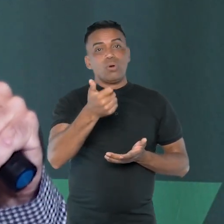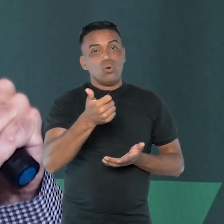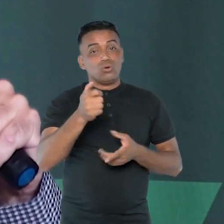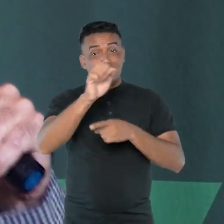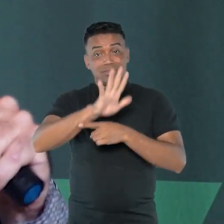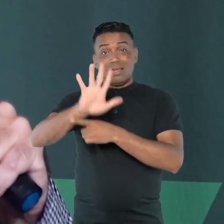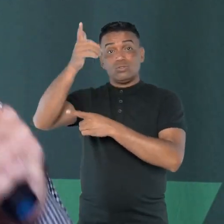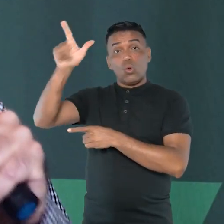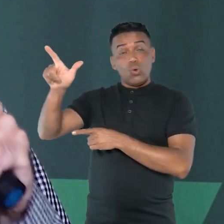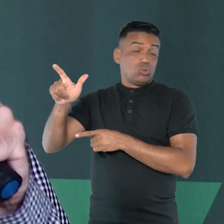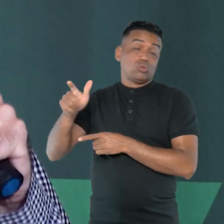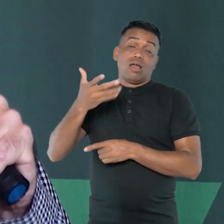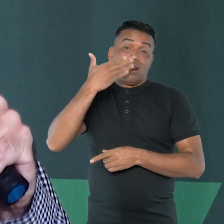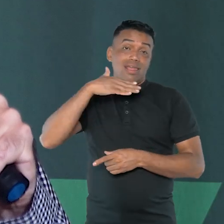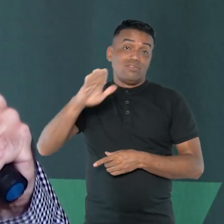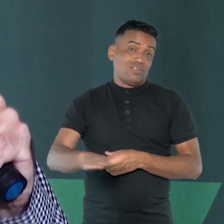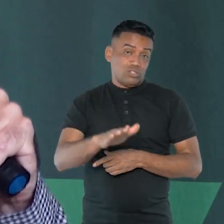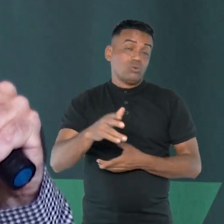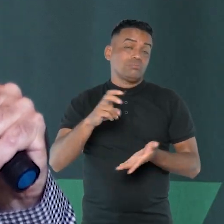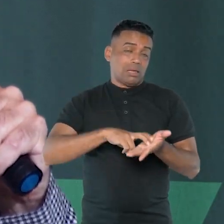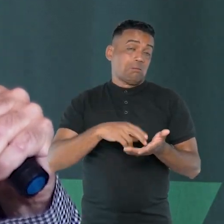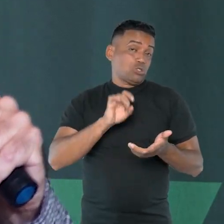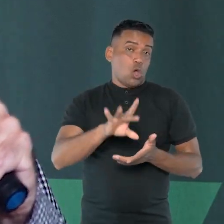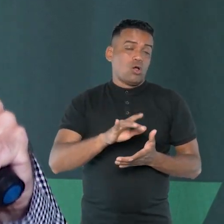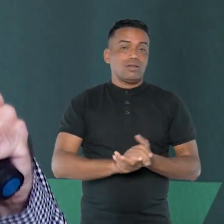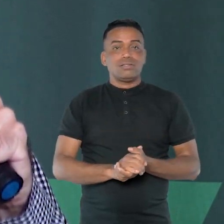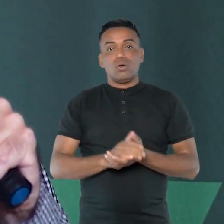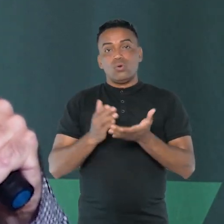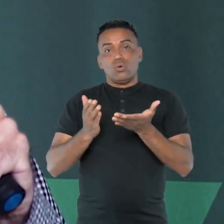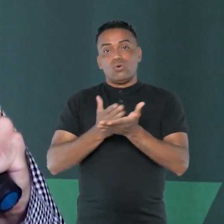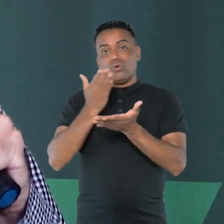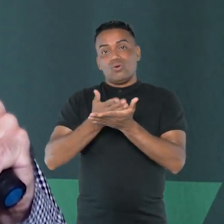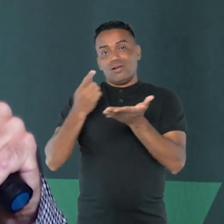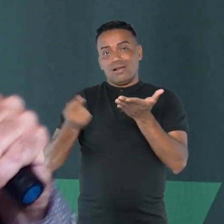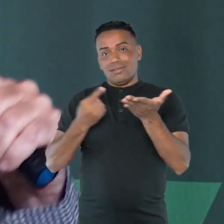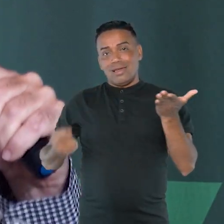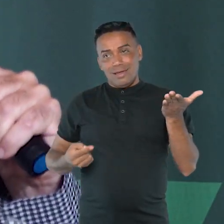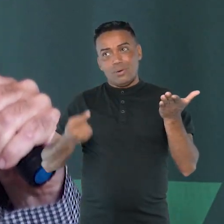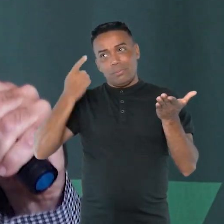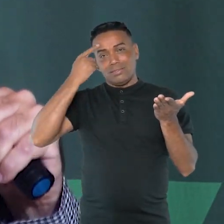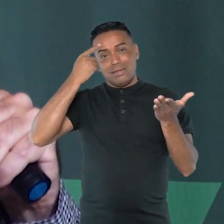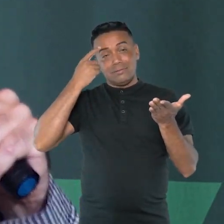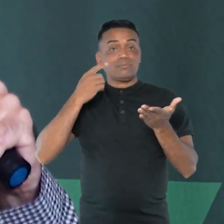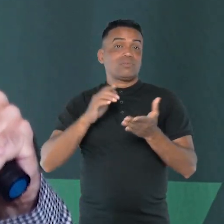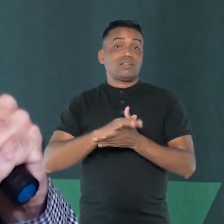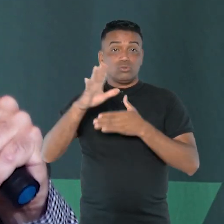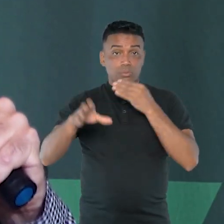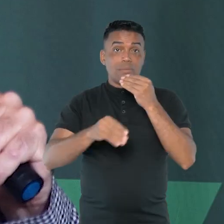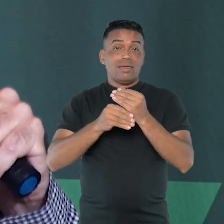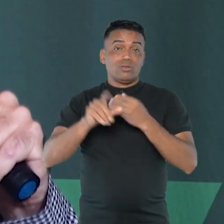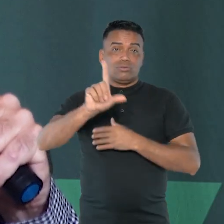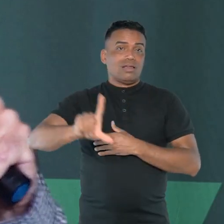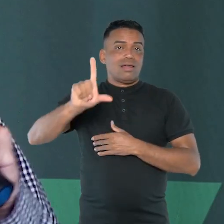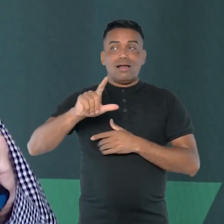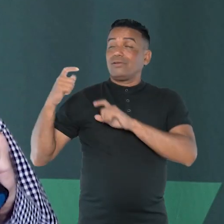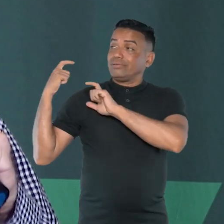estados. E, ao mesmo tempo, o que nós temos? Nós temos o Caderno Pensado, não vou falar, mas é um suplemento literário de uma tradição imensa,